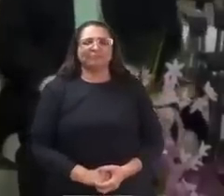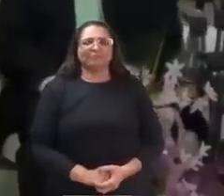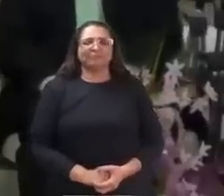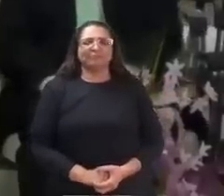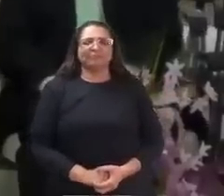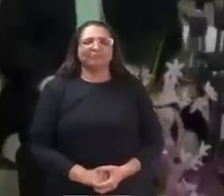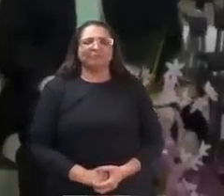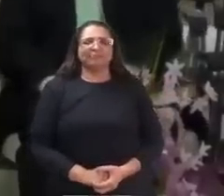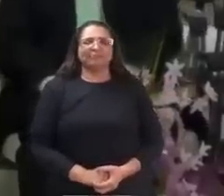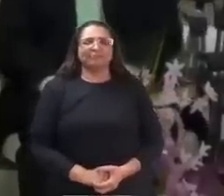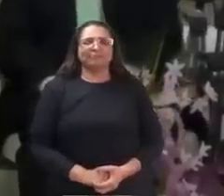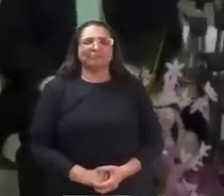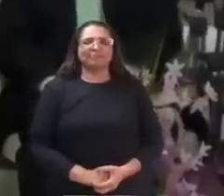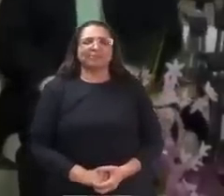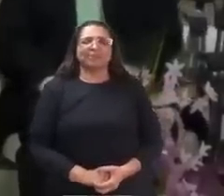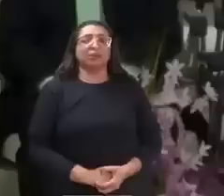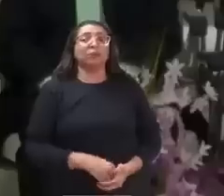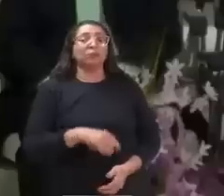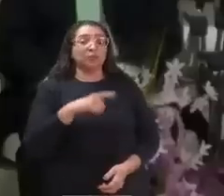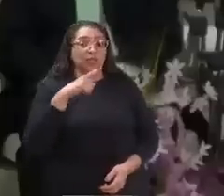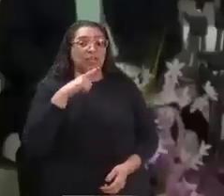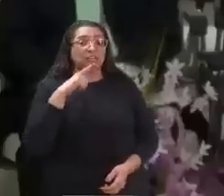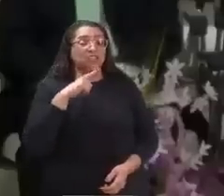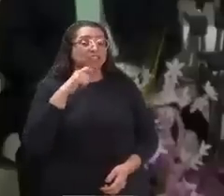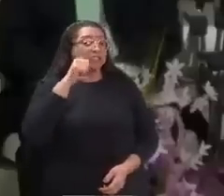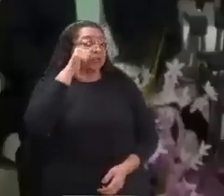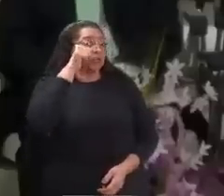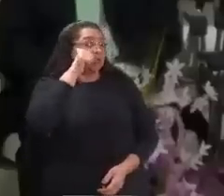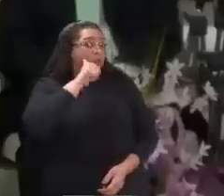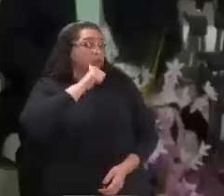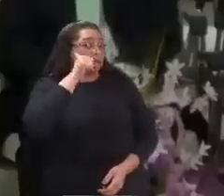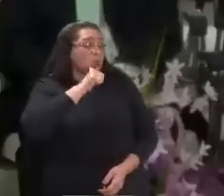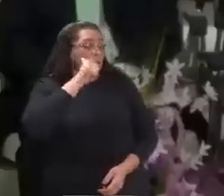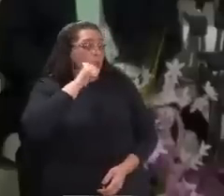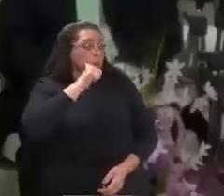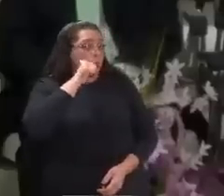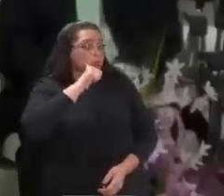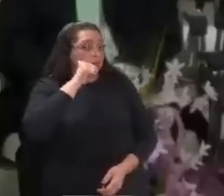Haviam outras parteiras das hebreias.